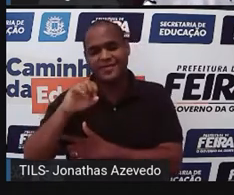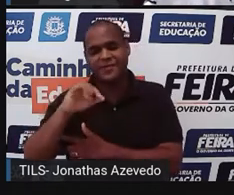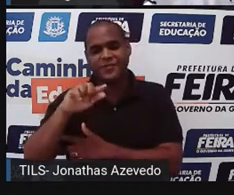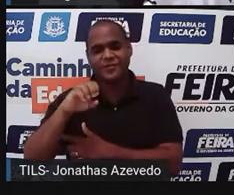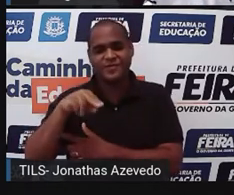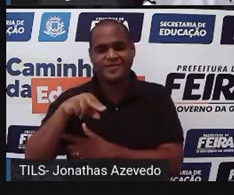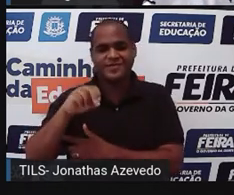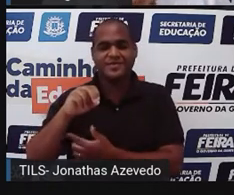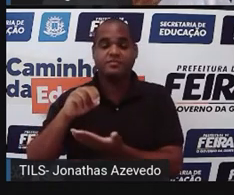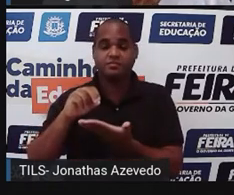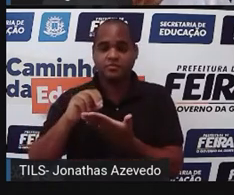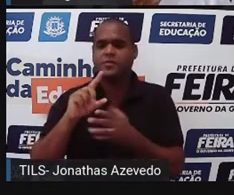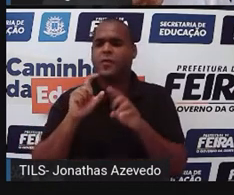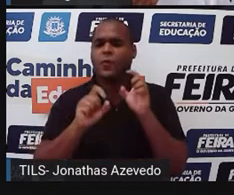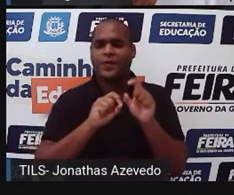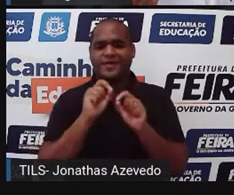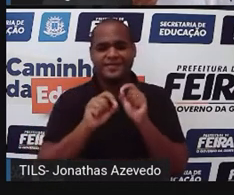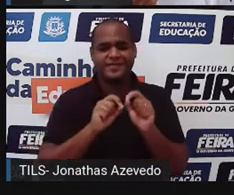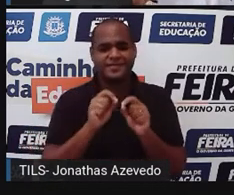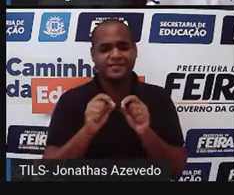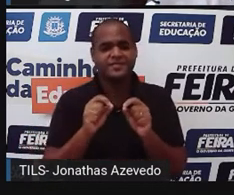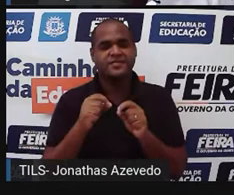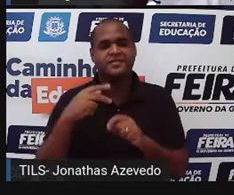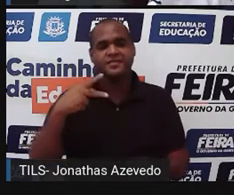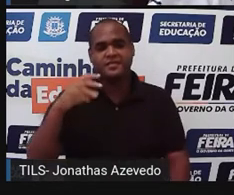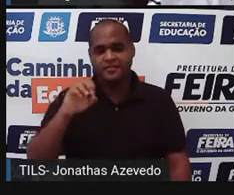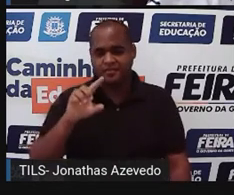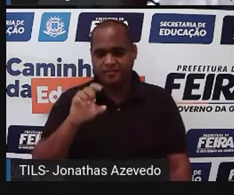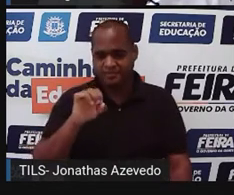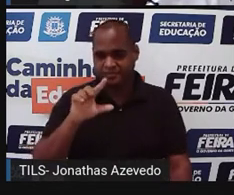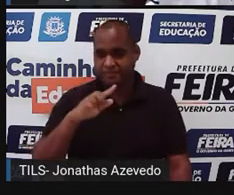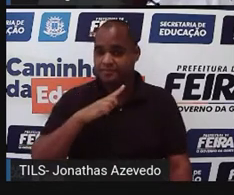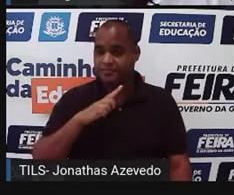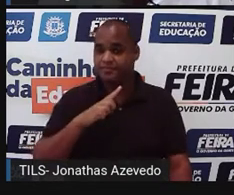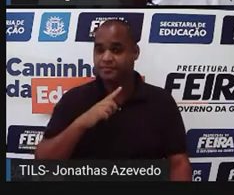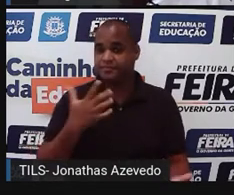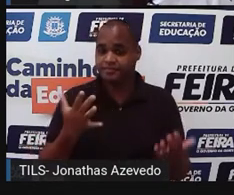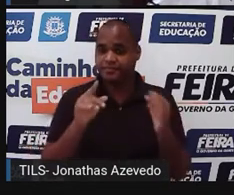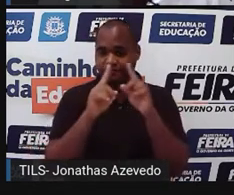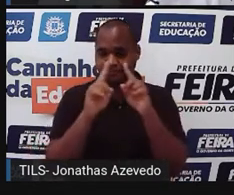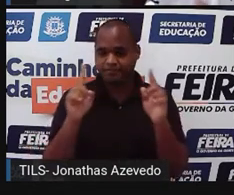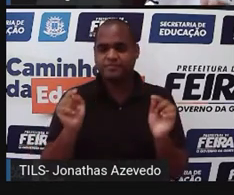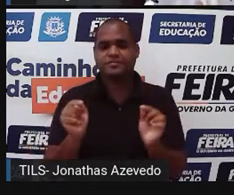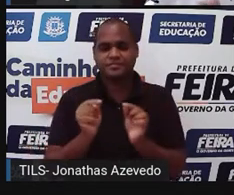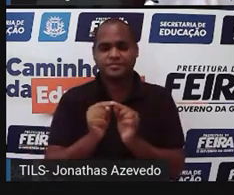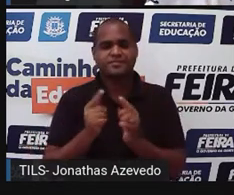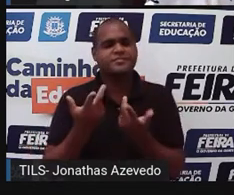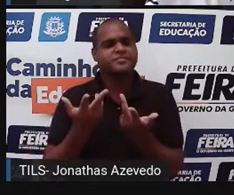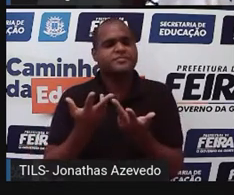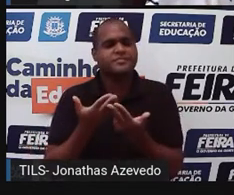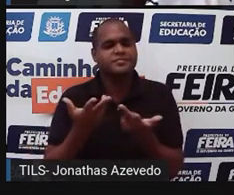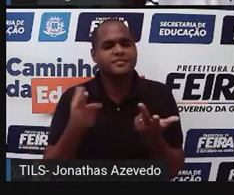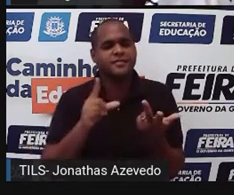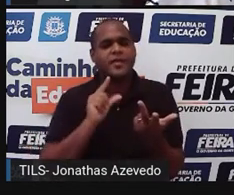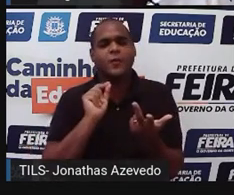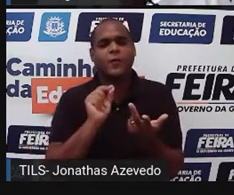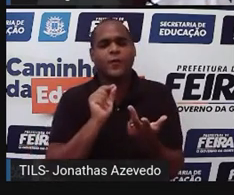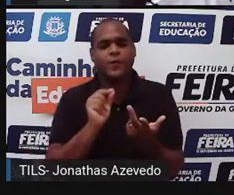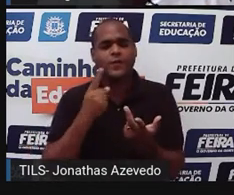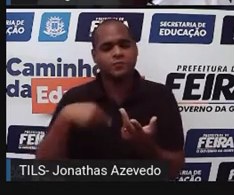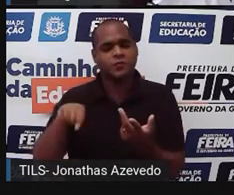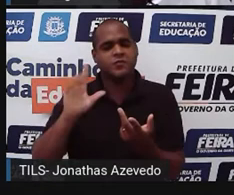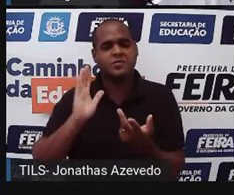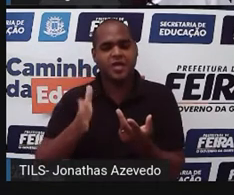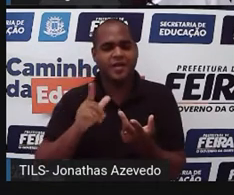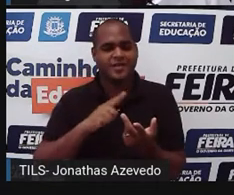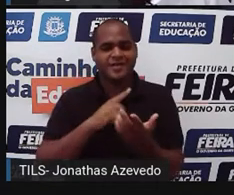certo e esses Polígonos são quadrilha e é isso aí quase quadriláteros a